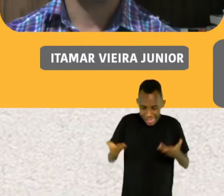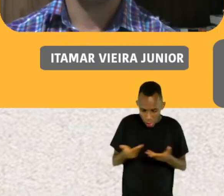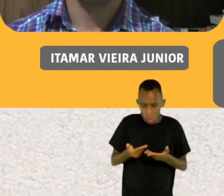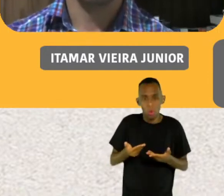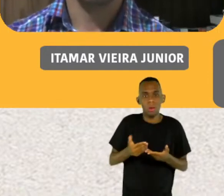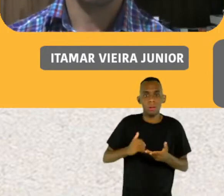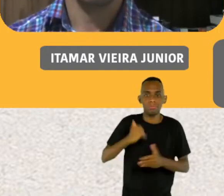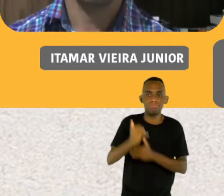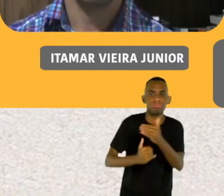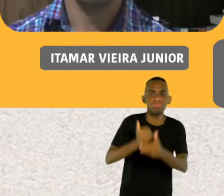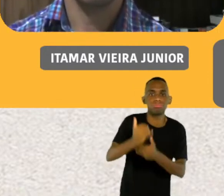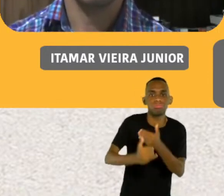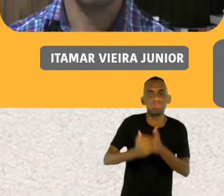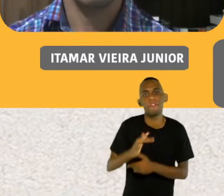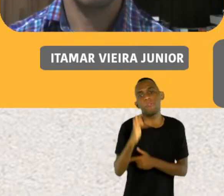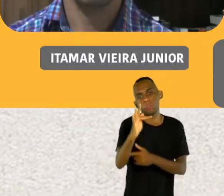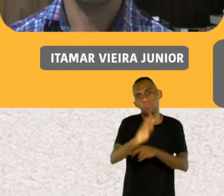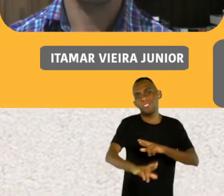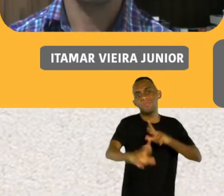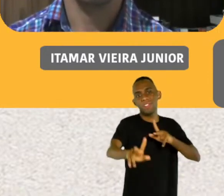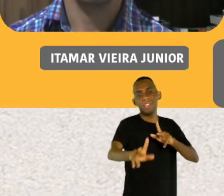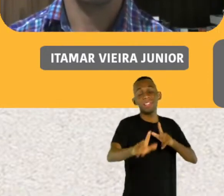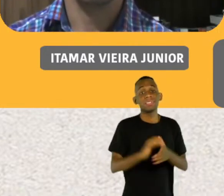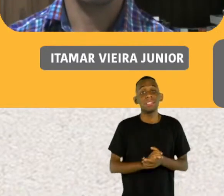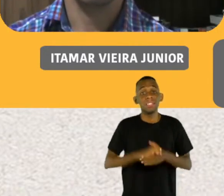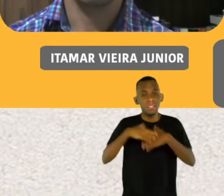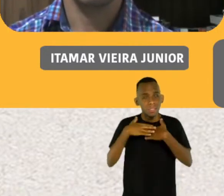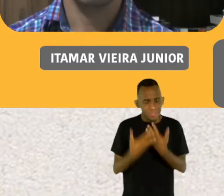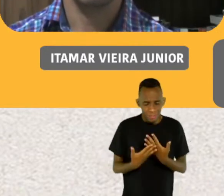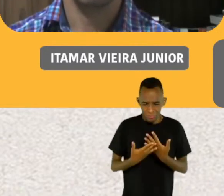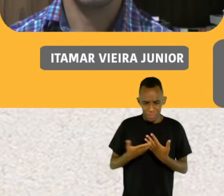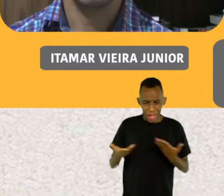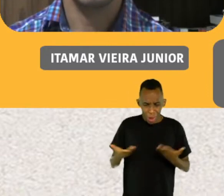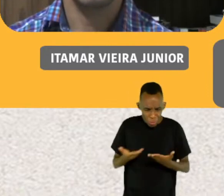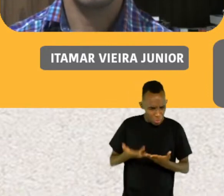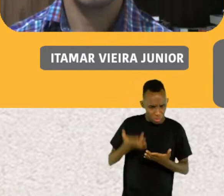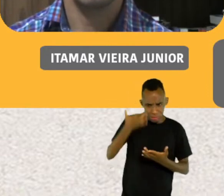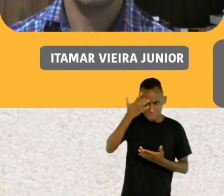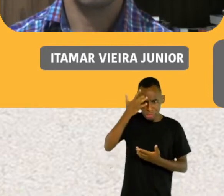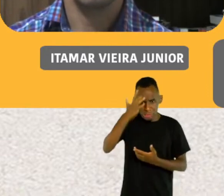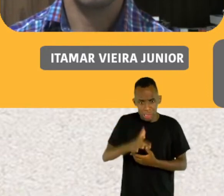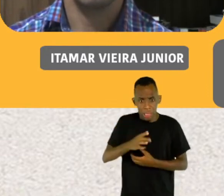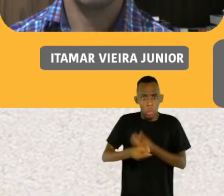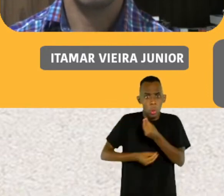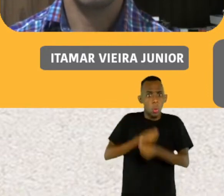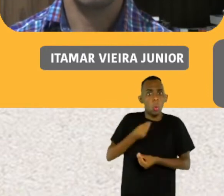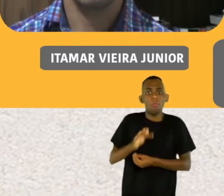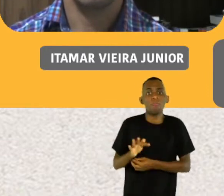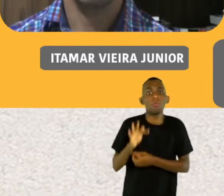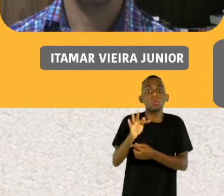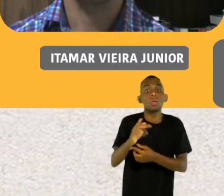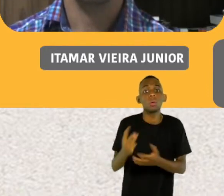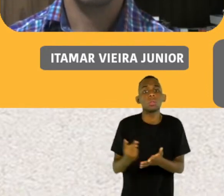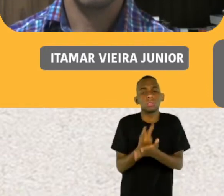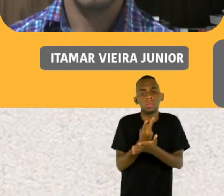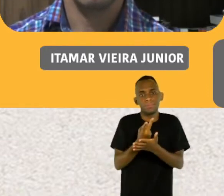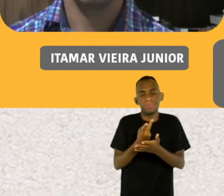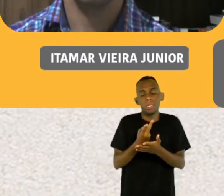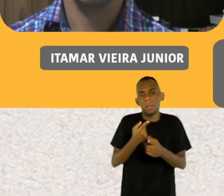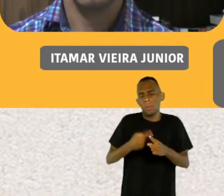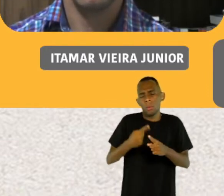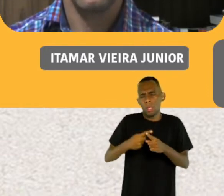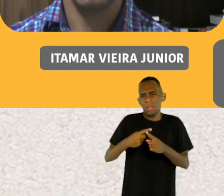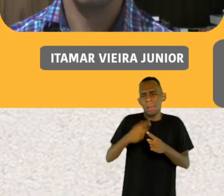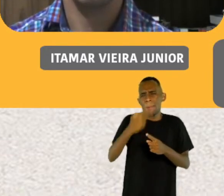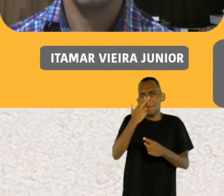E isso aí, esse escuro do casulo, essa incerteza absoluta a respeito do futuro, o futuro é muito mais incerto para nós